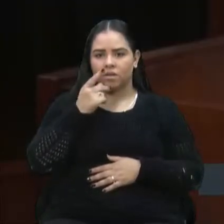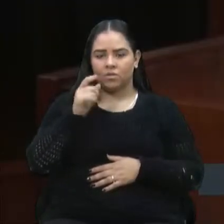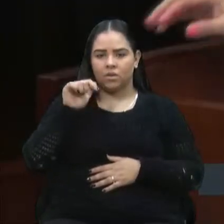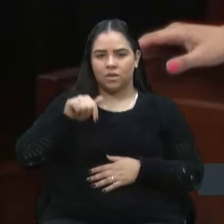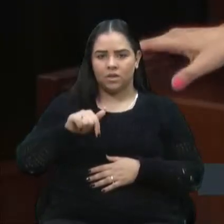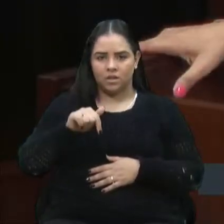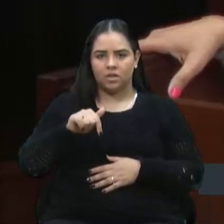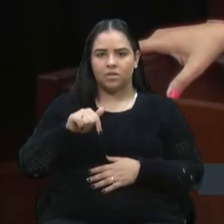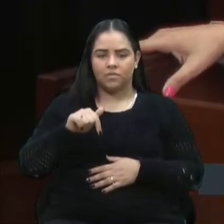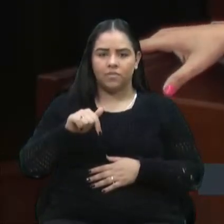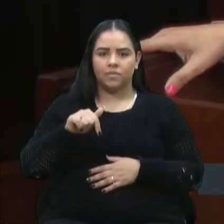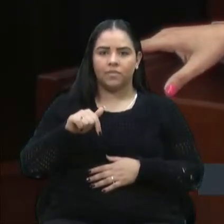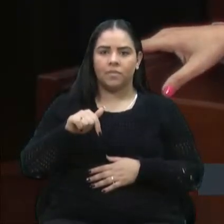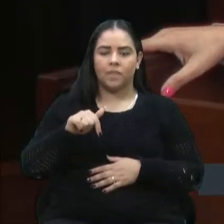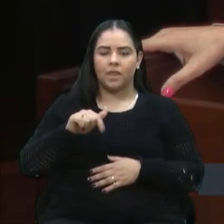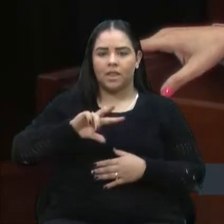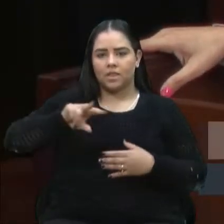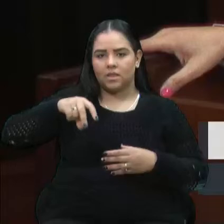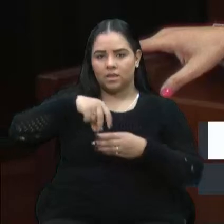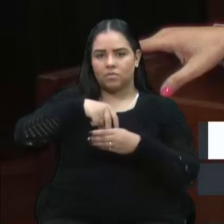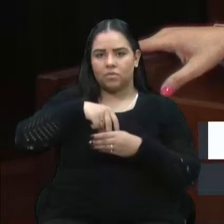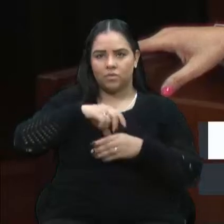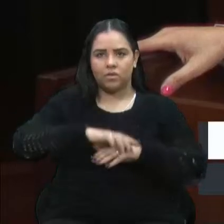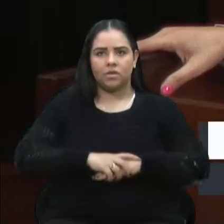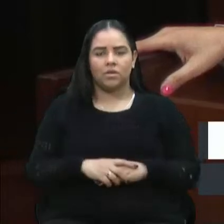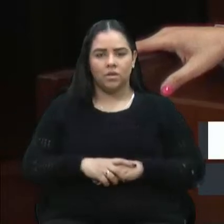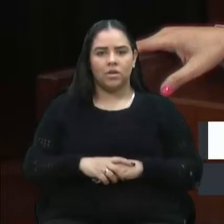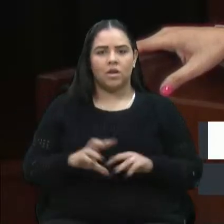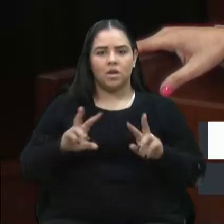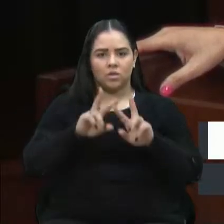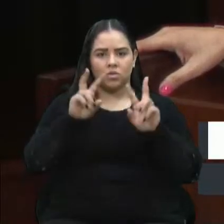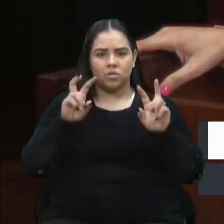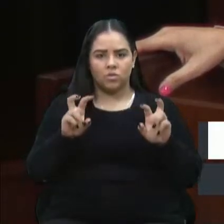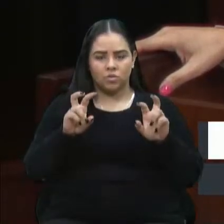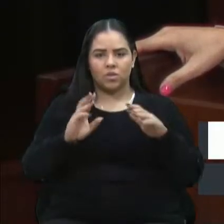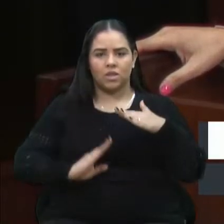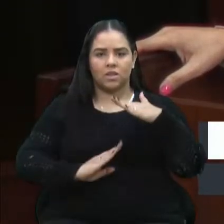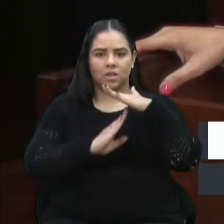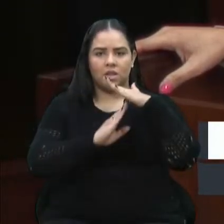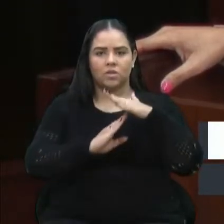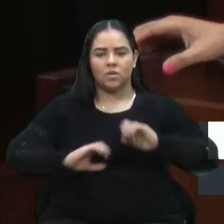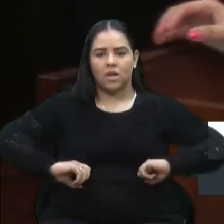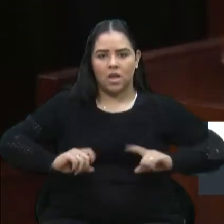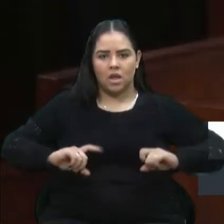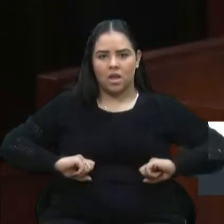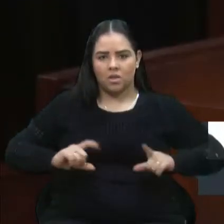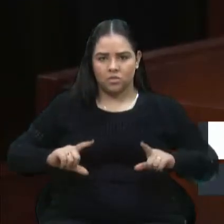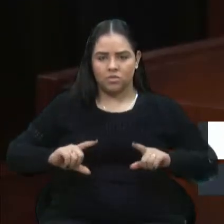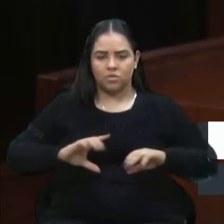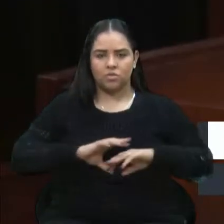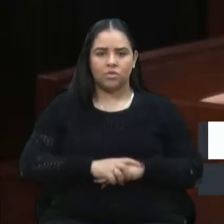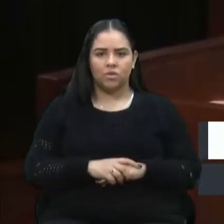aqui na tribuna, que é a questão do teto de gastos, né? Aqui se fala